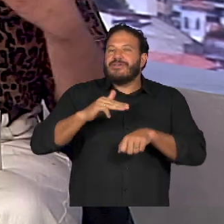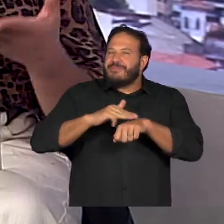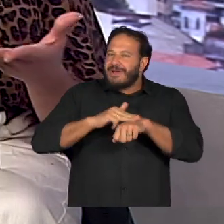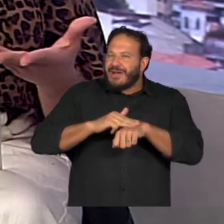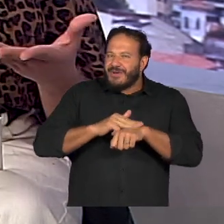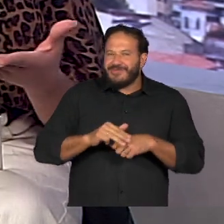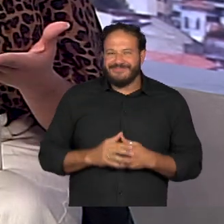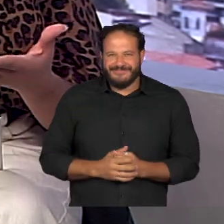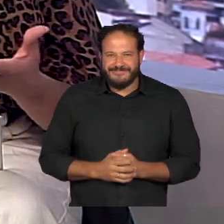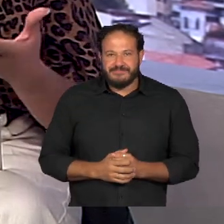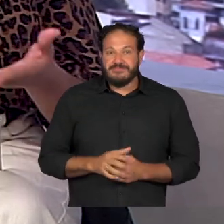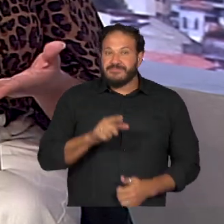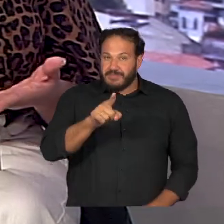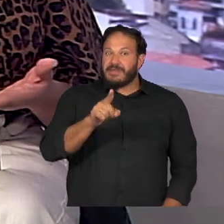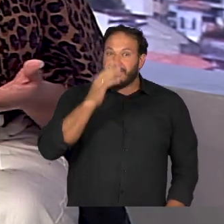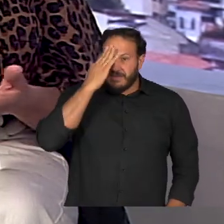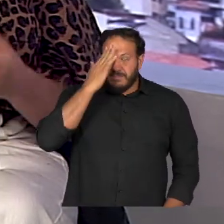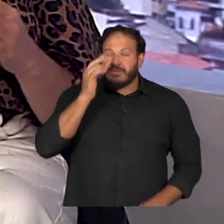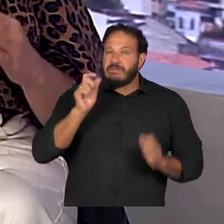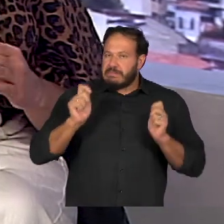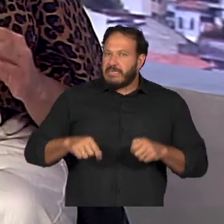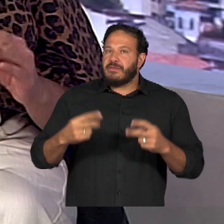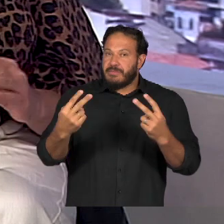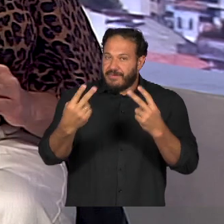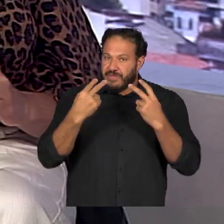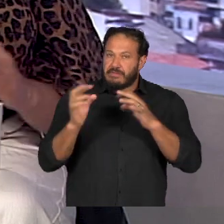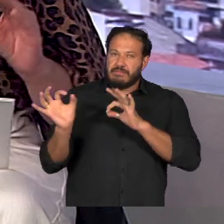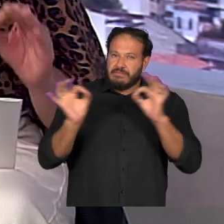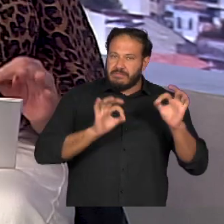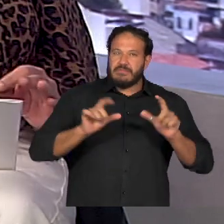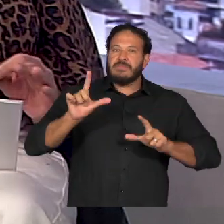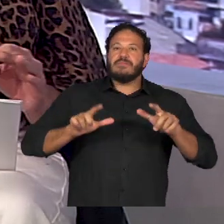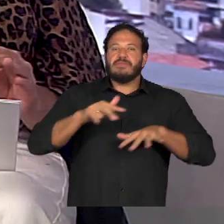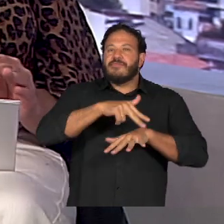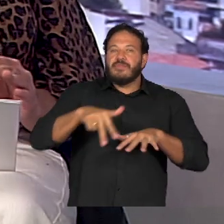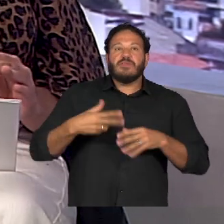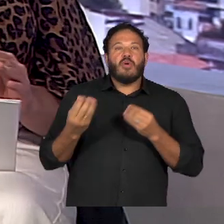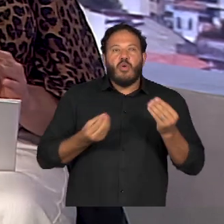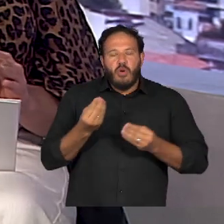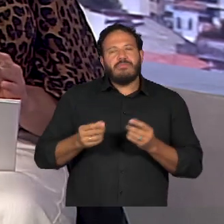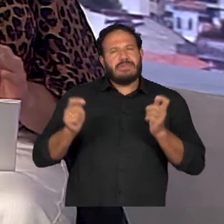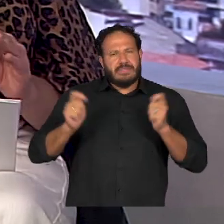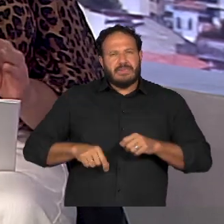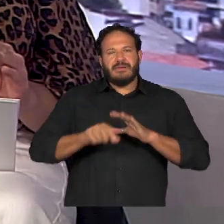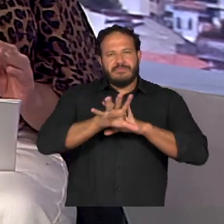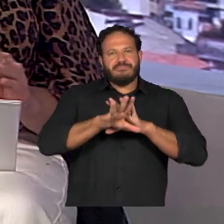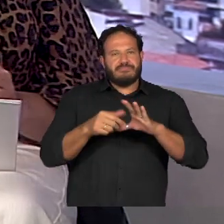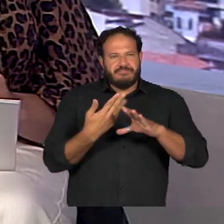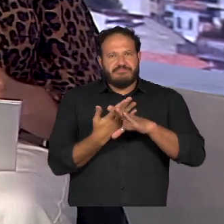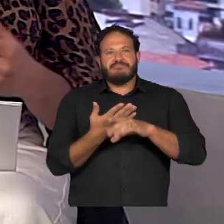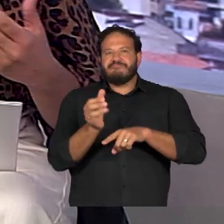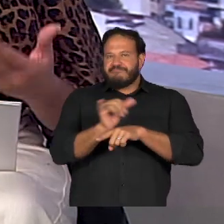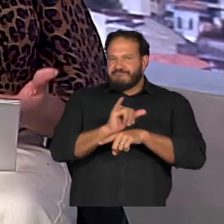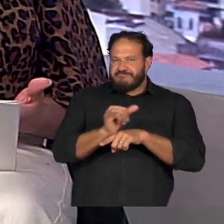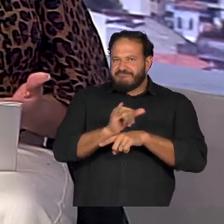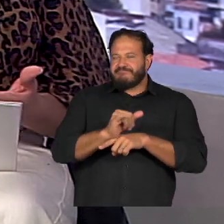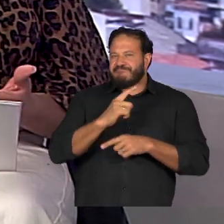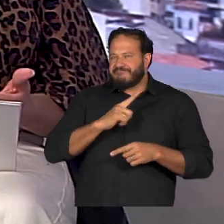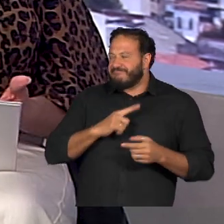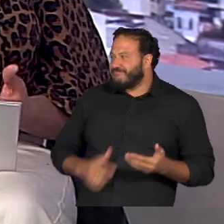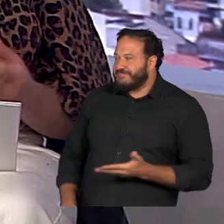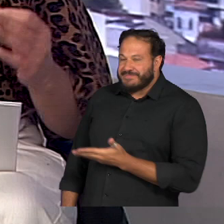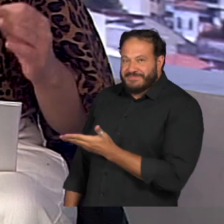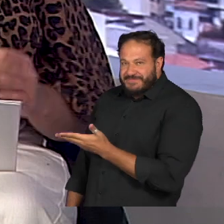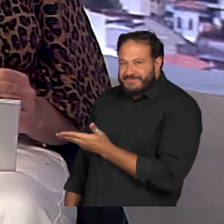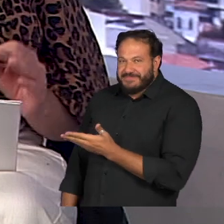que pode assistir a gente aqui da diversidade de duas formas pelo canal digital 8.3 da sua televisão e no nosso canal do